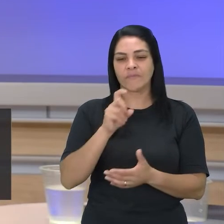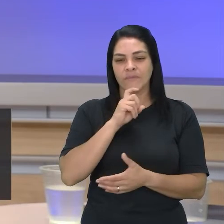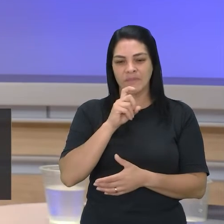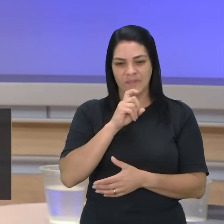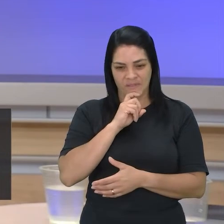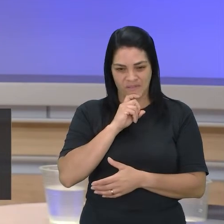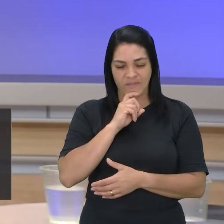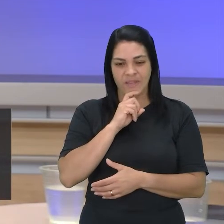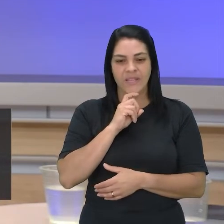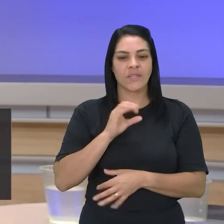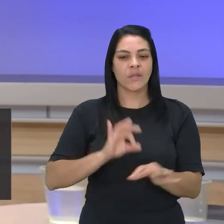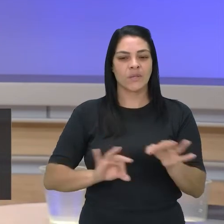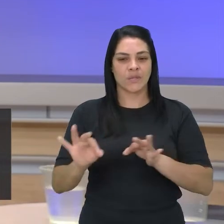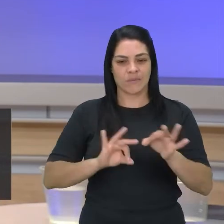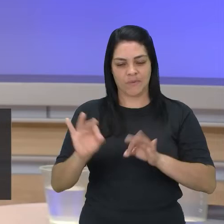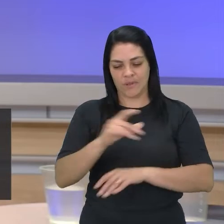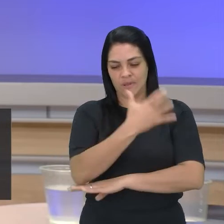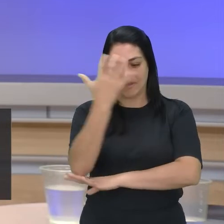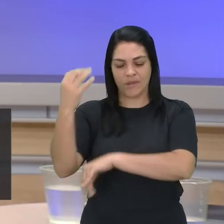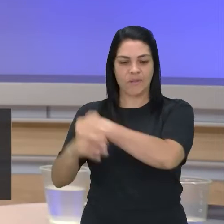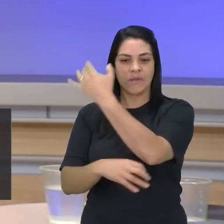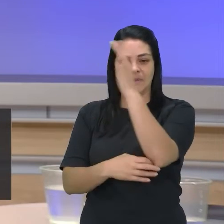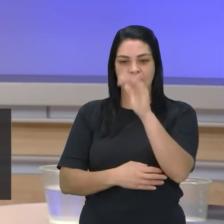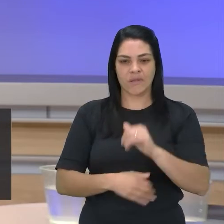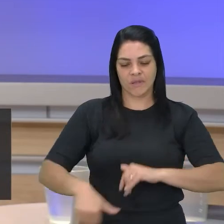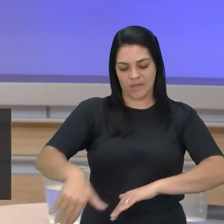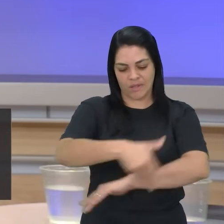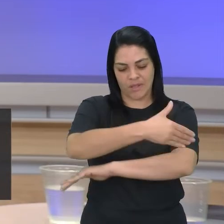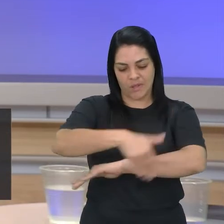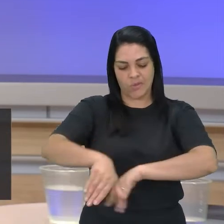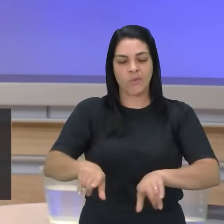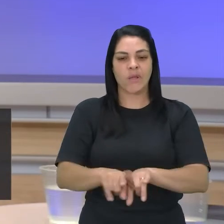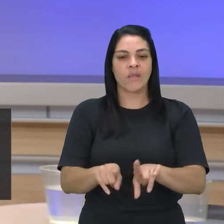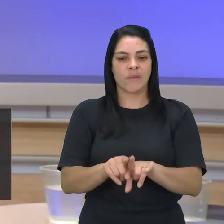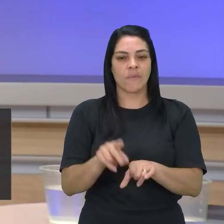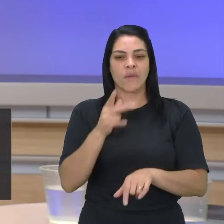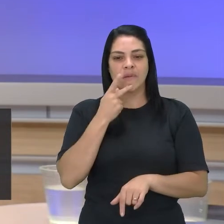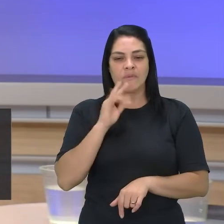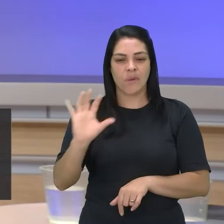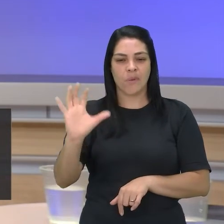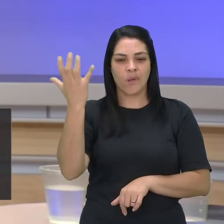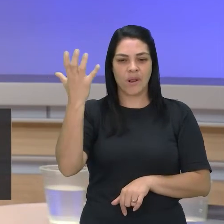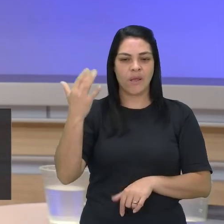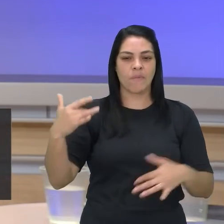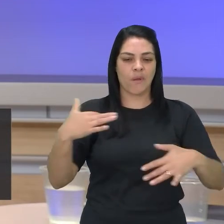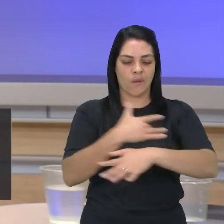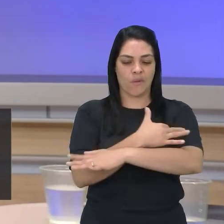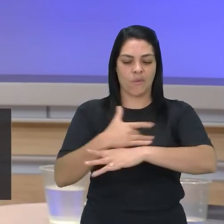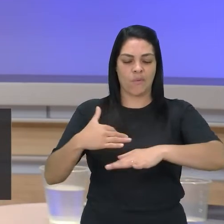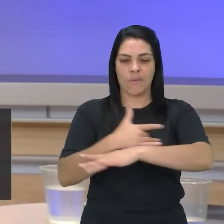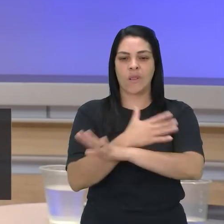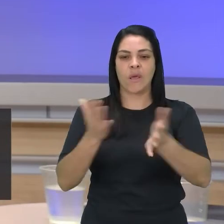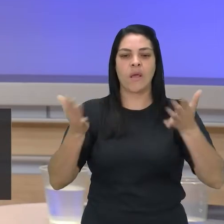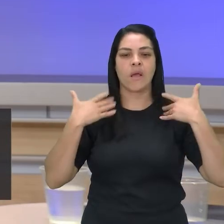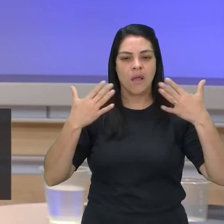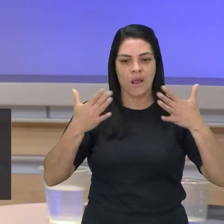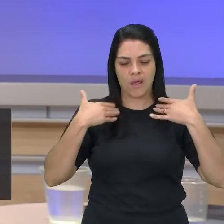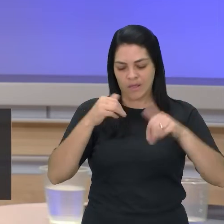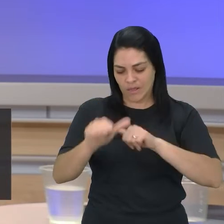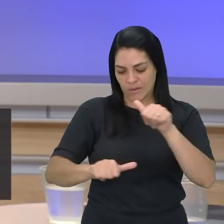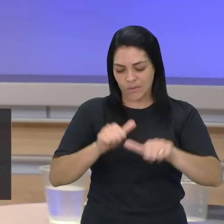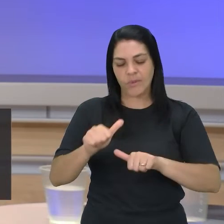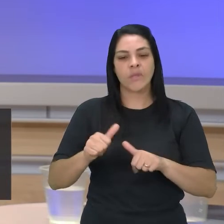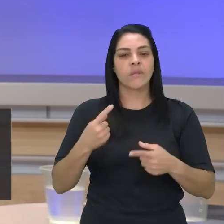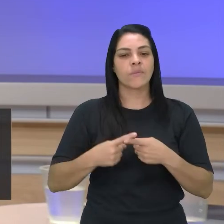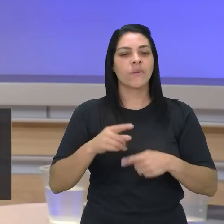o reflorestamento da cidade, nas ruas e tudo mais. E ele fala o clima urbano, né, ilha de calor e tudo mais, já está tão modificado que muitas vezes